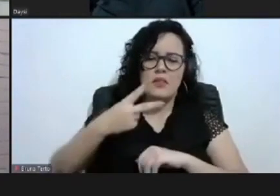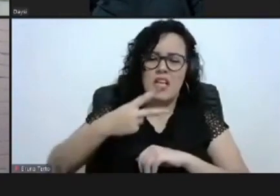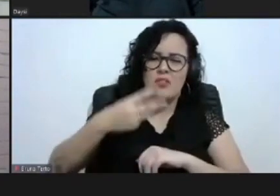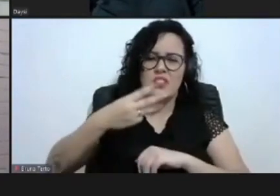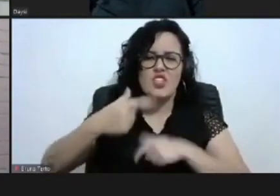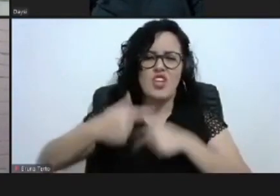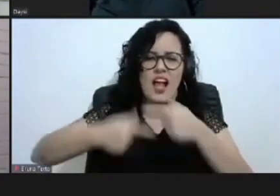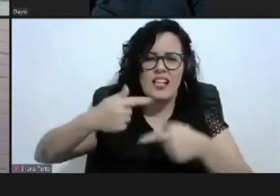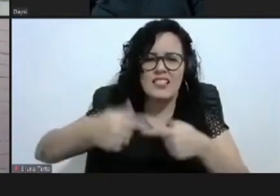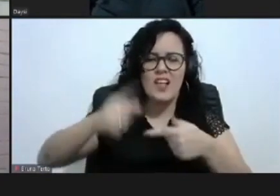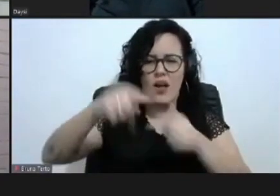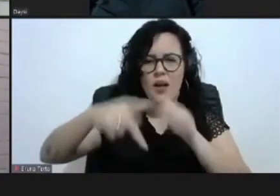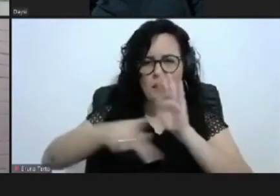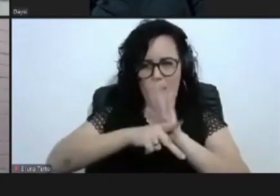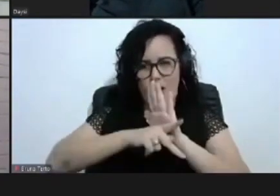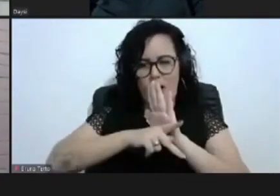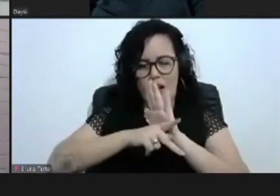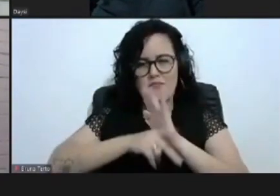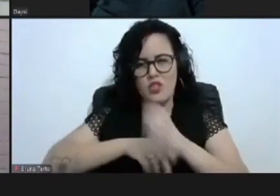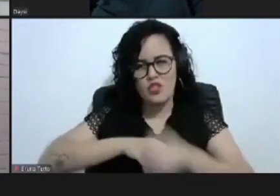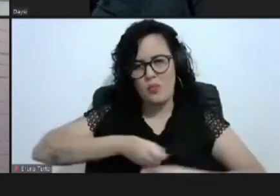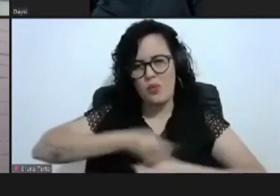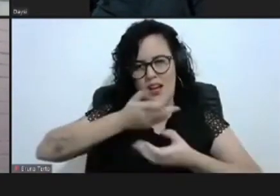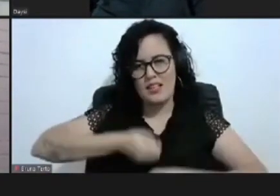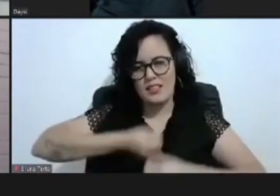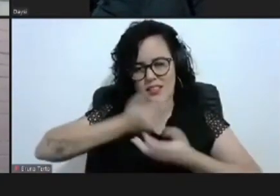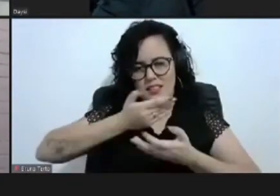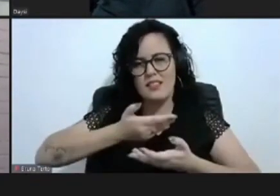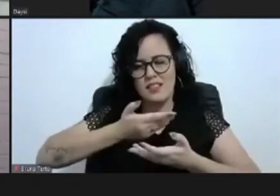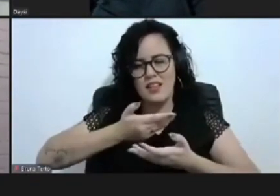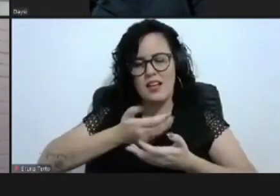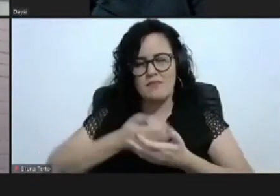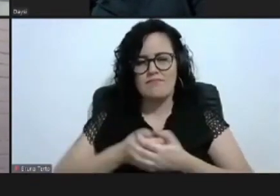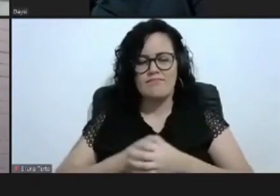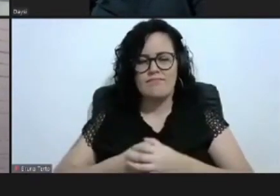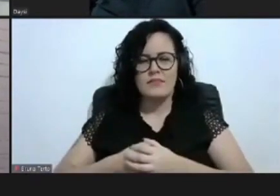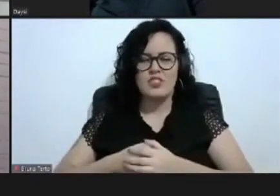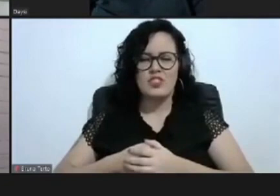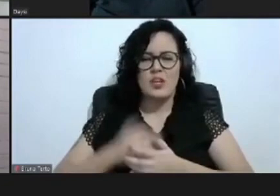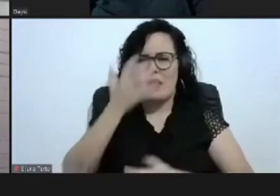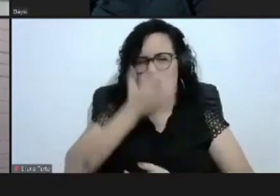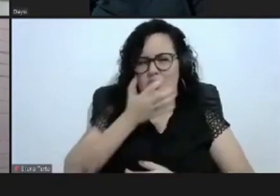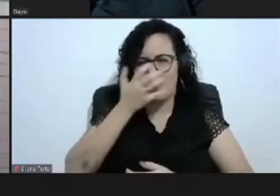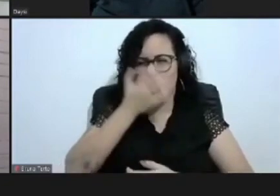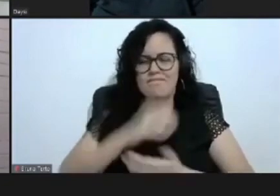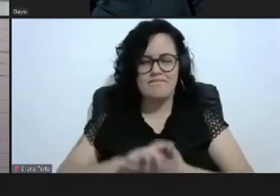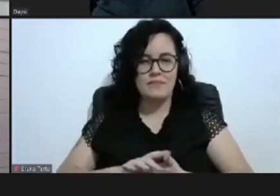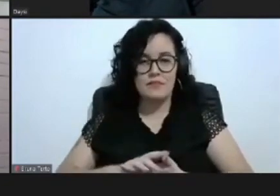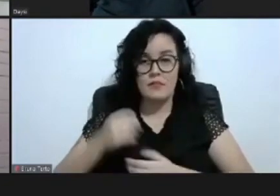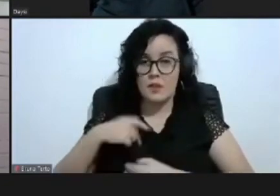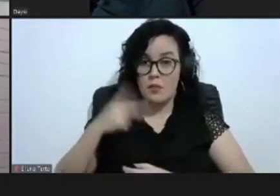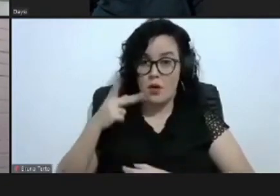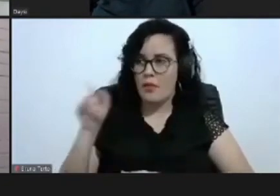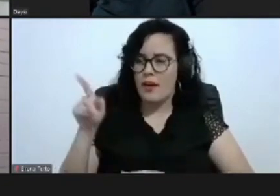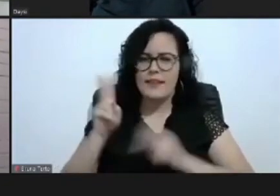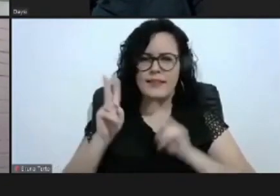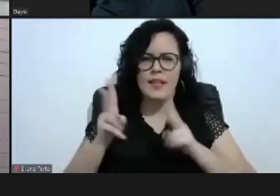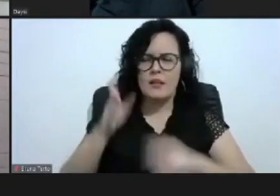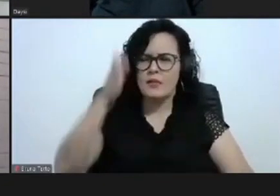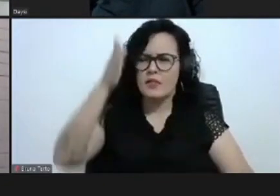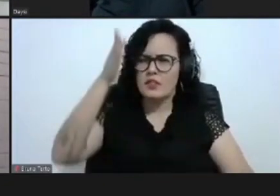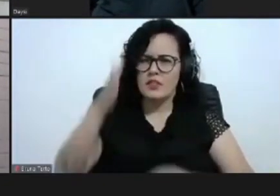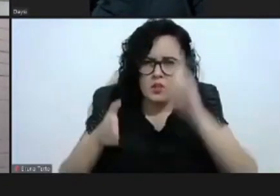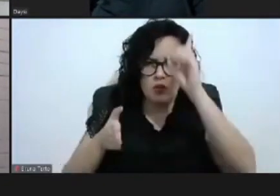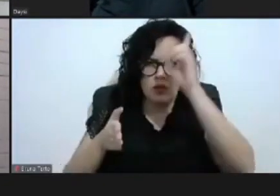dessas coleções que estava lá. E também, assim, meu pai tinha uma mania também de comprar um jornal aos domingos, né? E